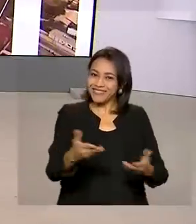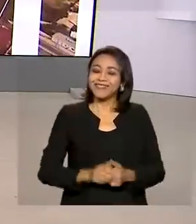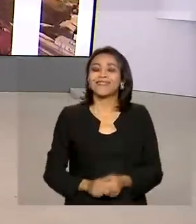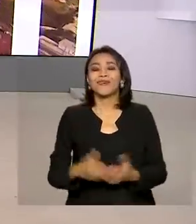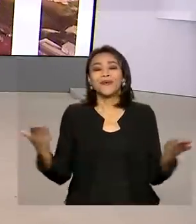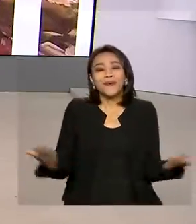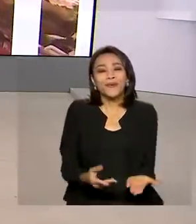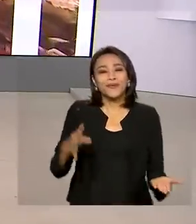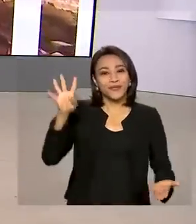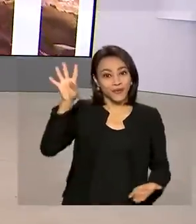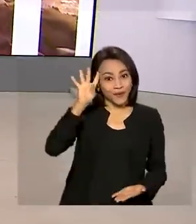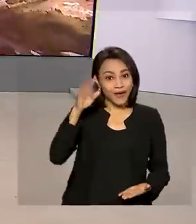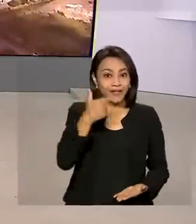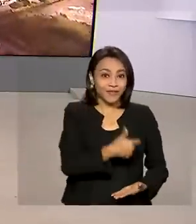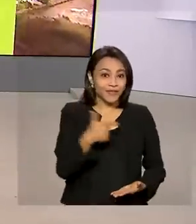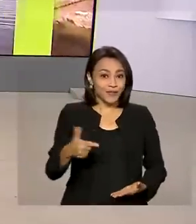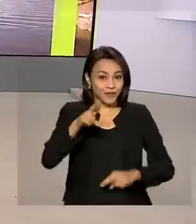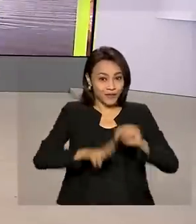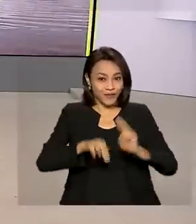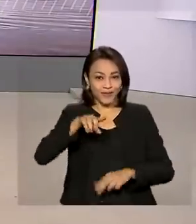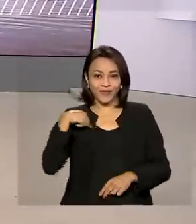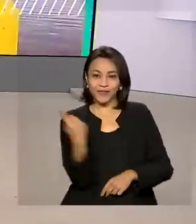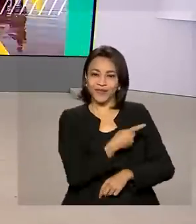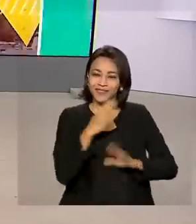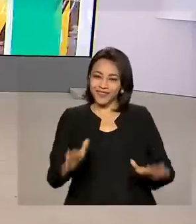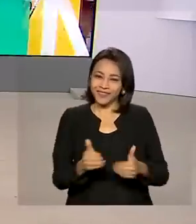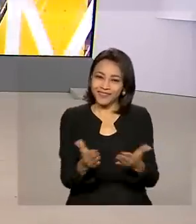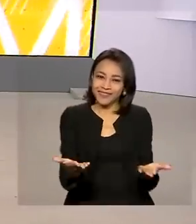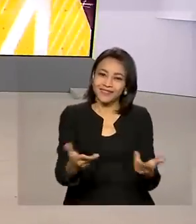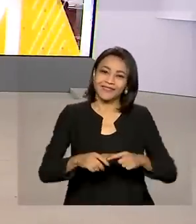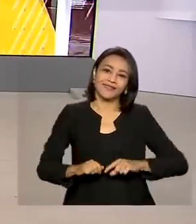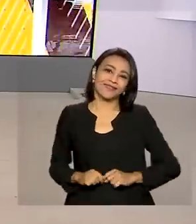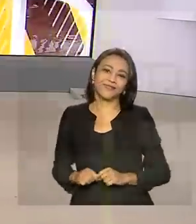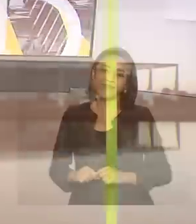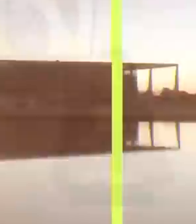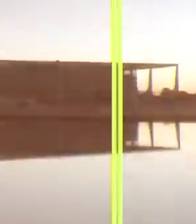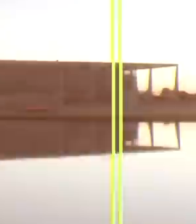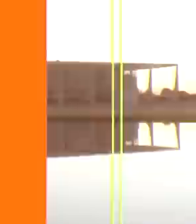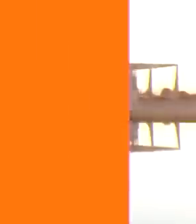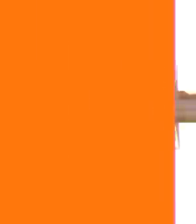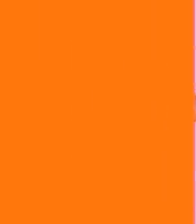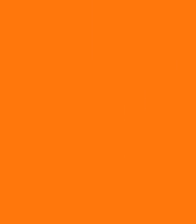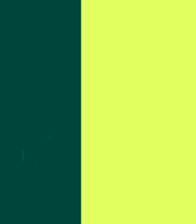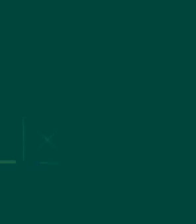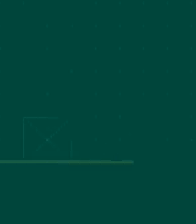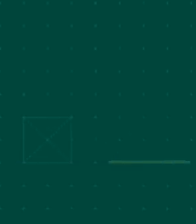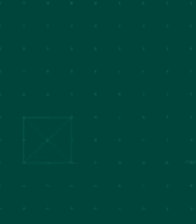na quarta-feira 22 de Junho o Brasil em dia já estava lá ó